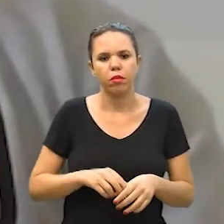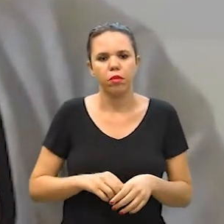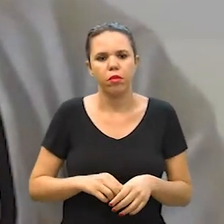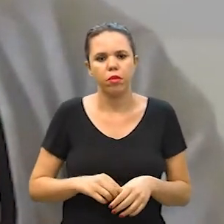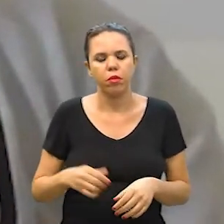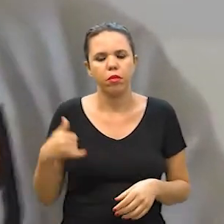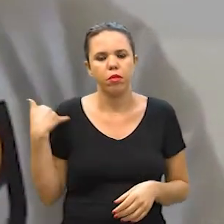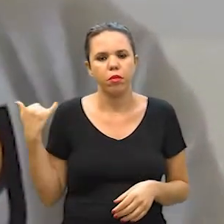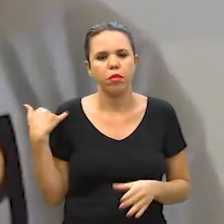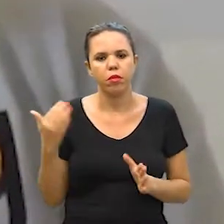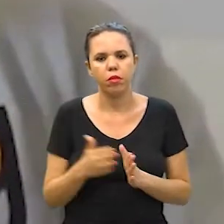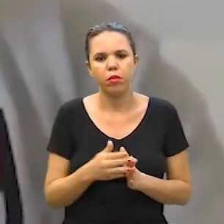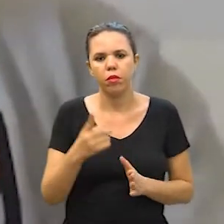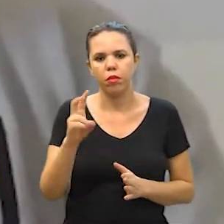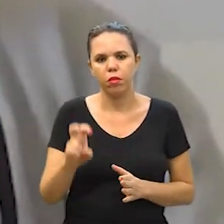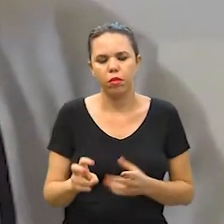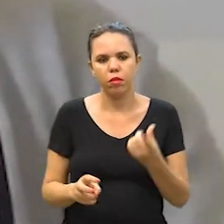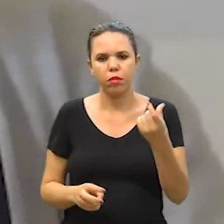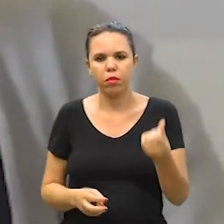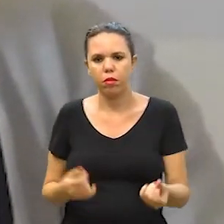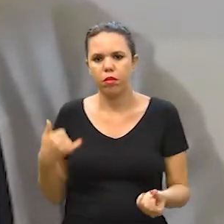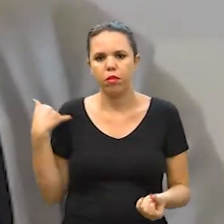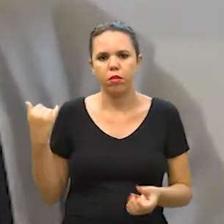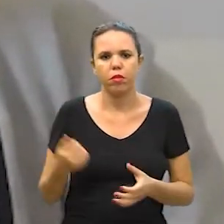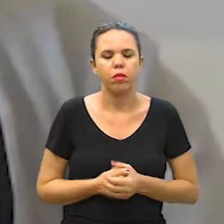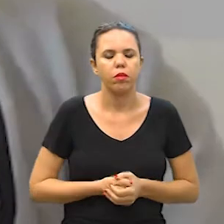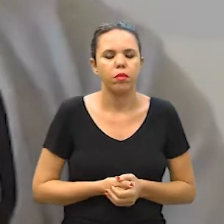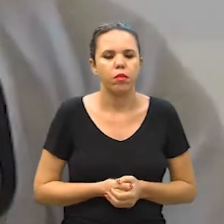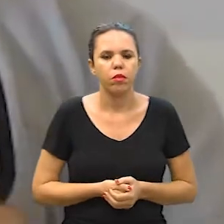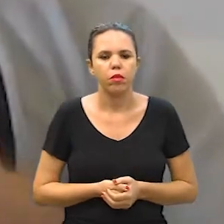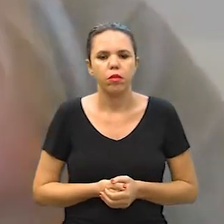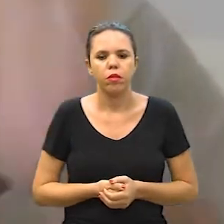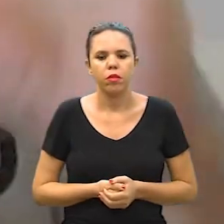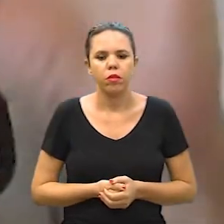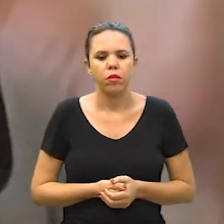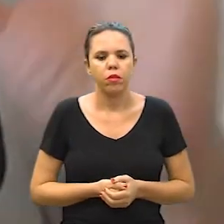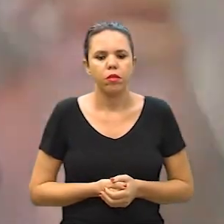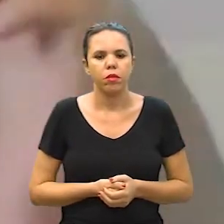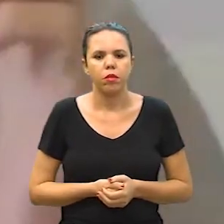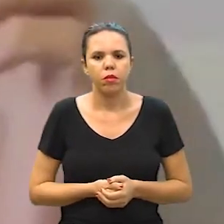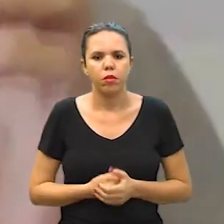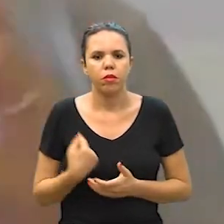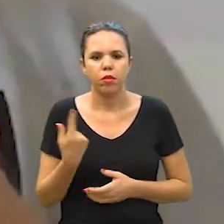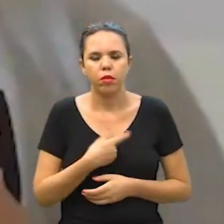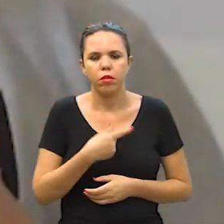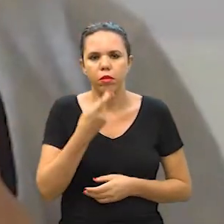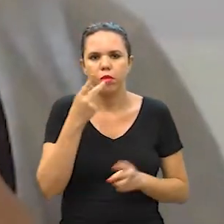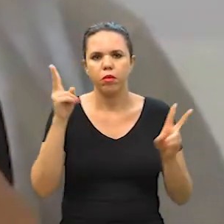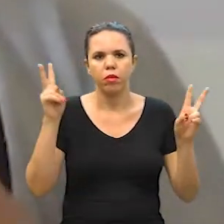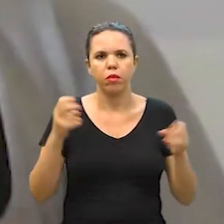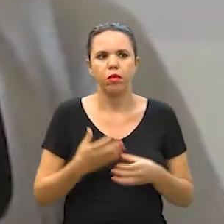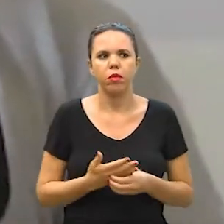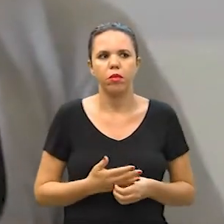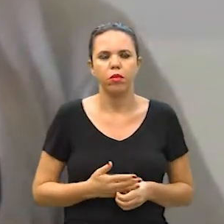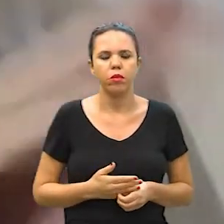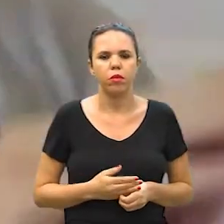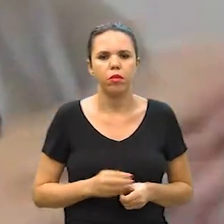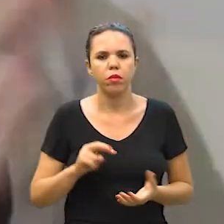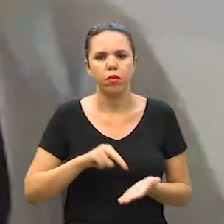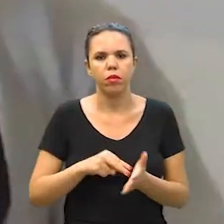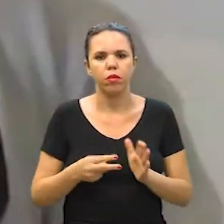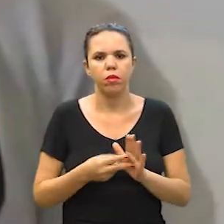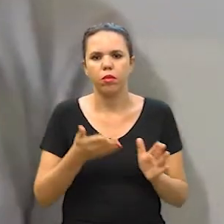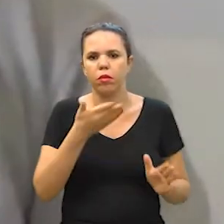nessa faixa entre os 15 e 16 anos, se a gente for falar o que seria